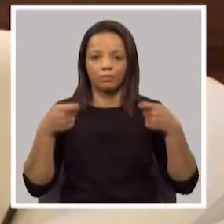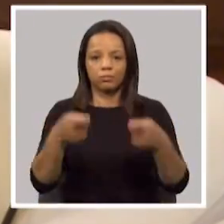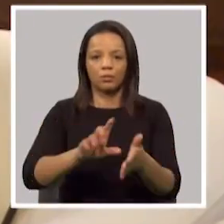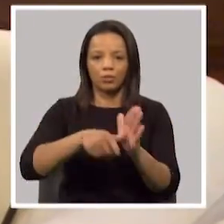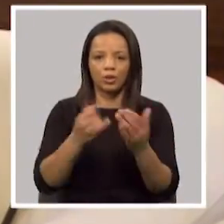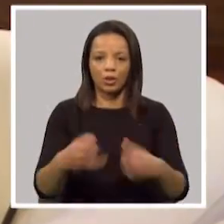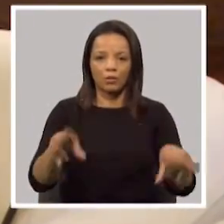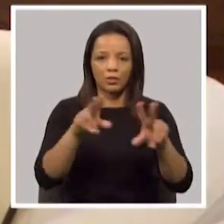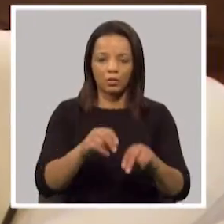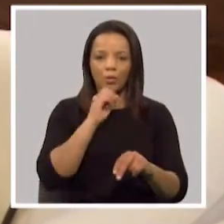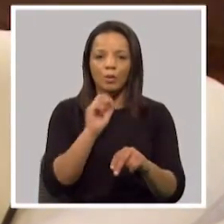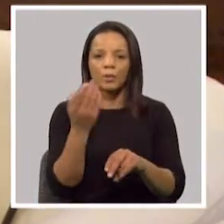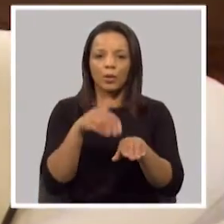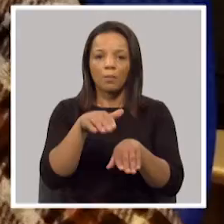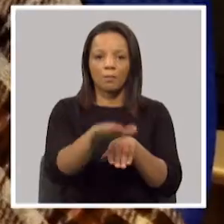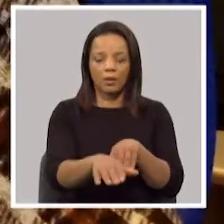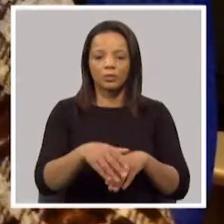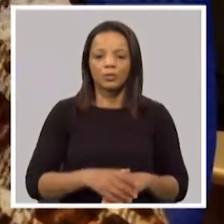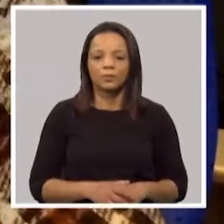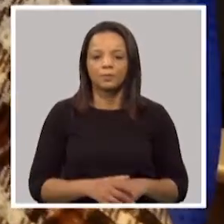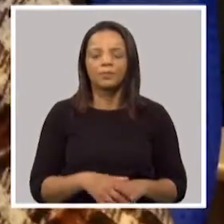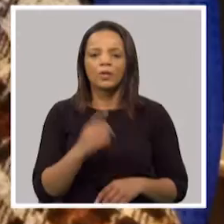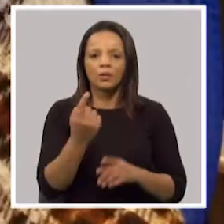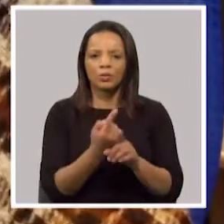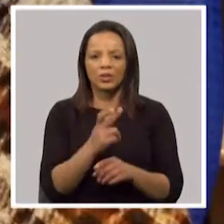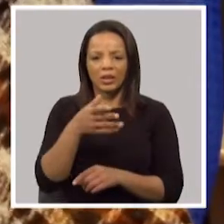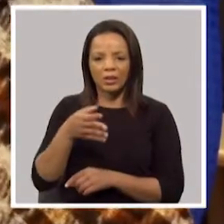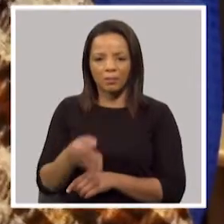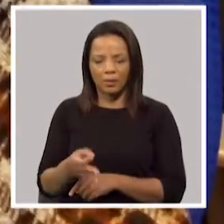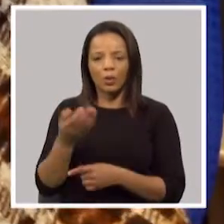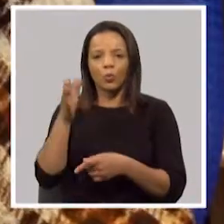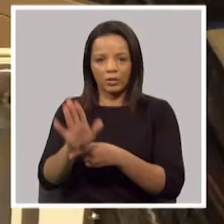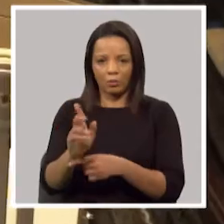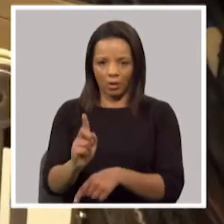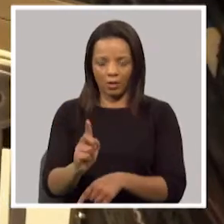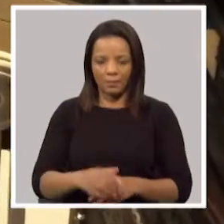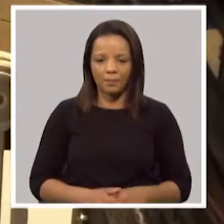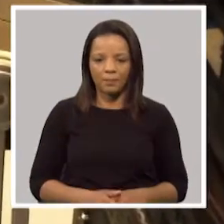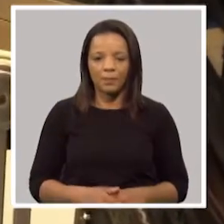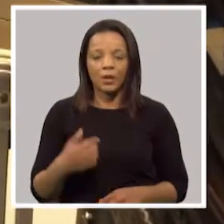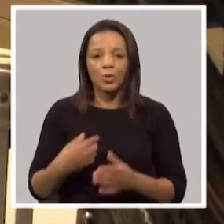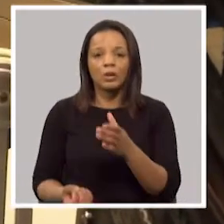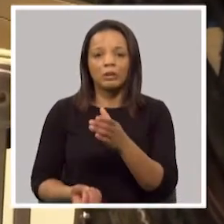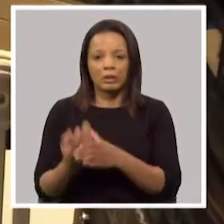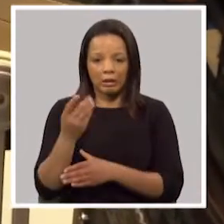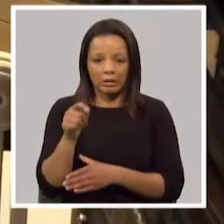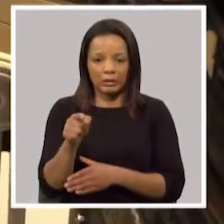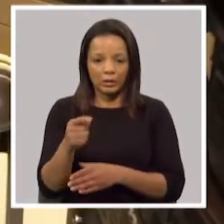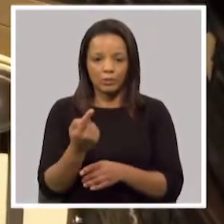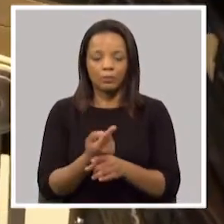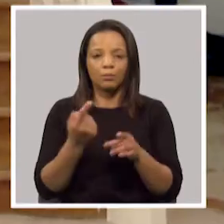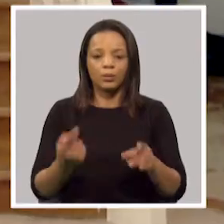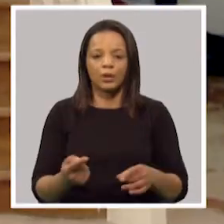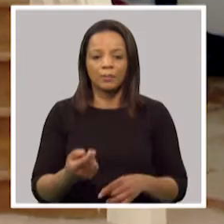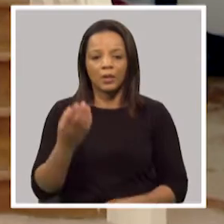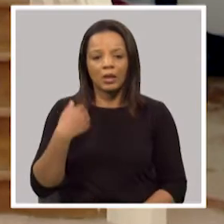em projetos inovadores pode ser o primeiro passo. O podcast Chicas Poderosas da RTP é um exemplo. Eu criei o Chicas Poderosas